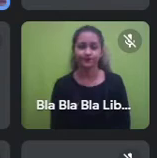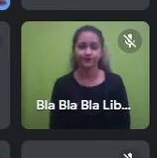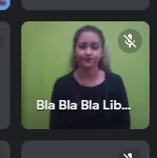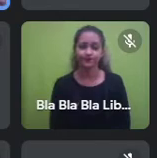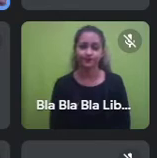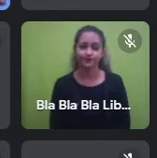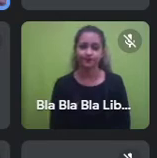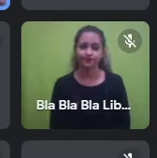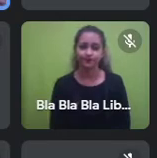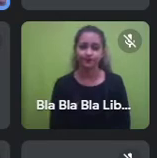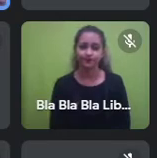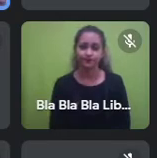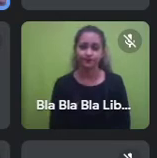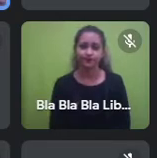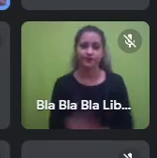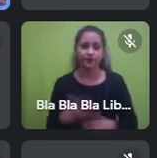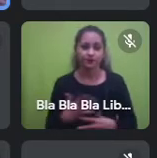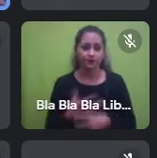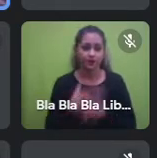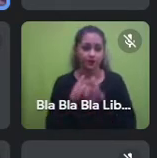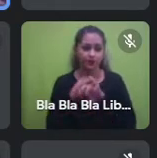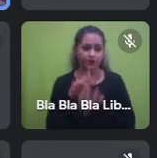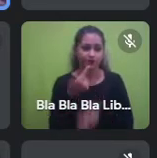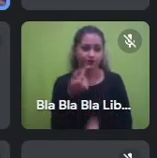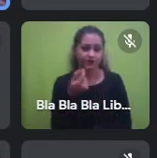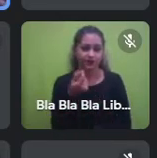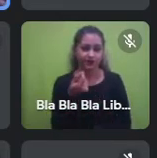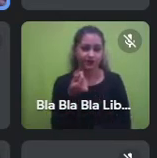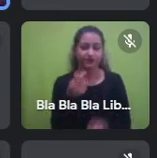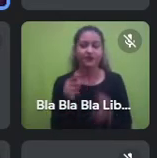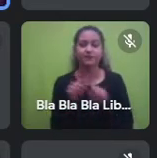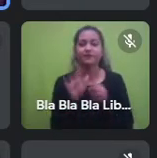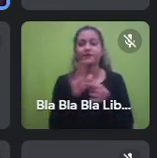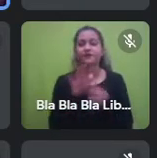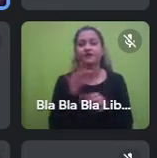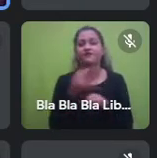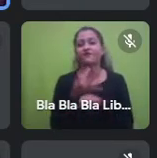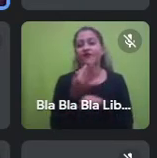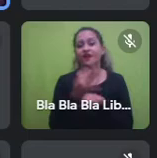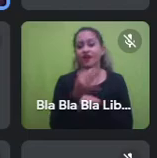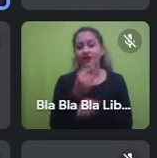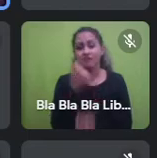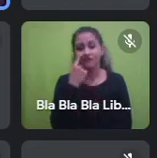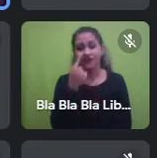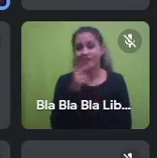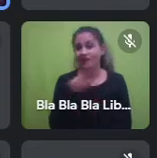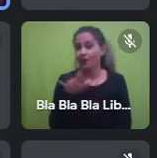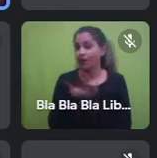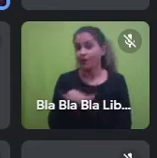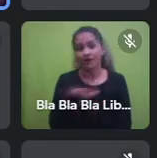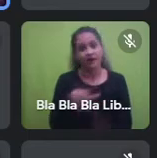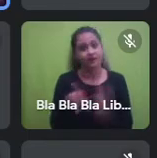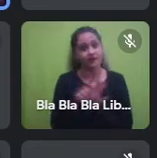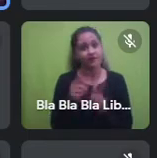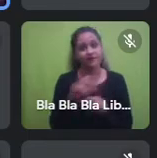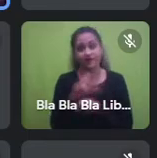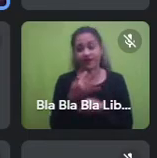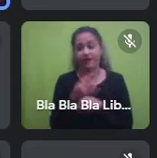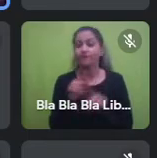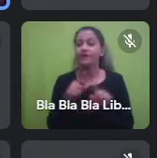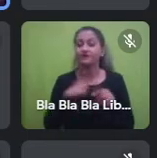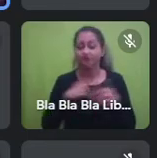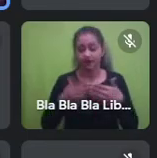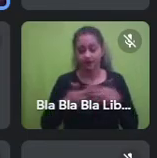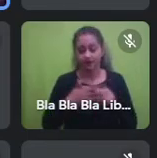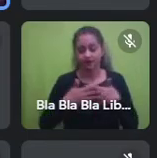No músculo, 20. Eu vou destacar aqui também o ferro. Olha só o ferro, né? Está numa área ferrífera. Então, nas guelras,